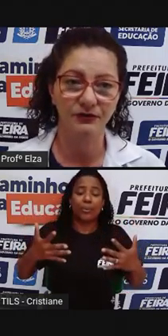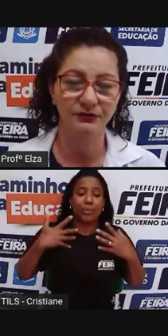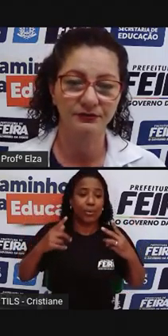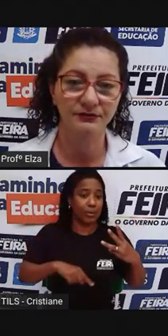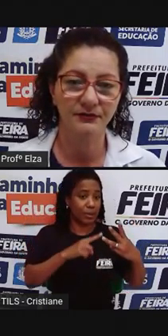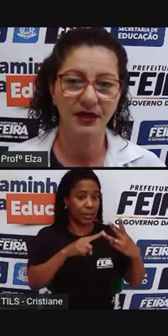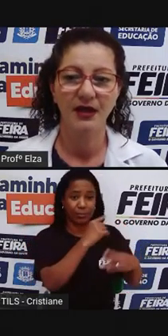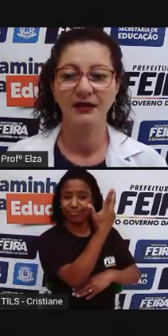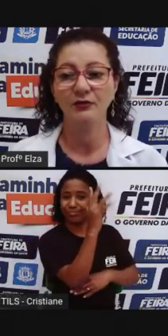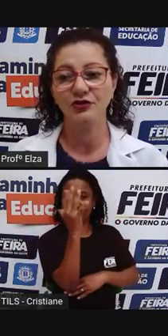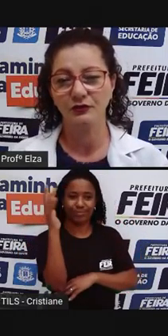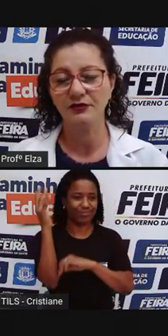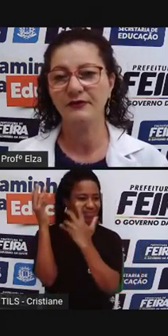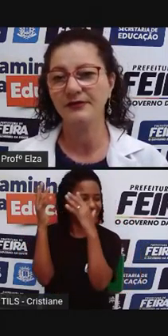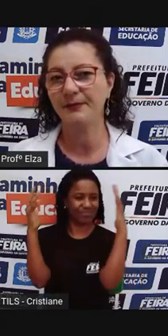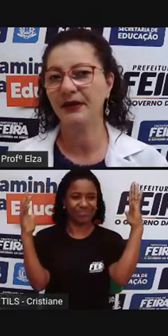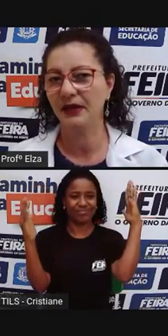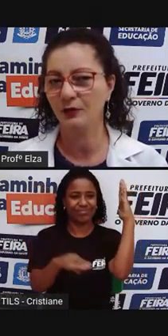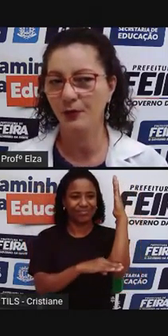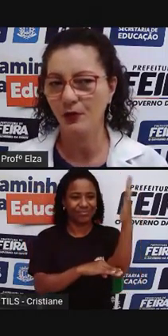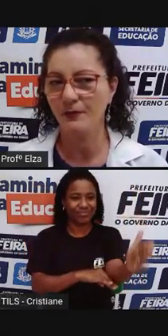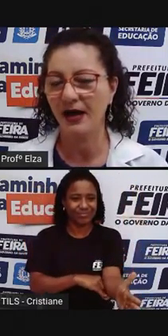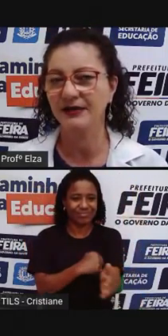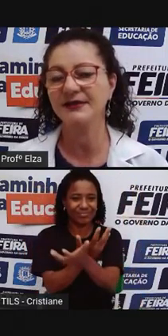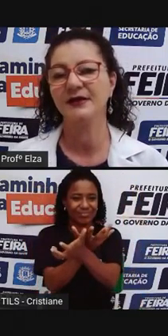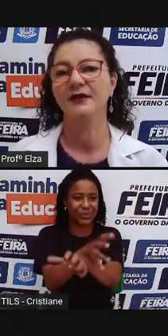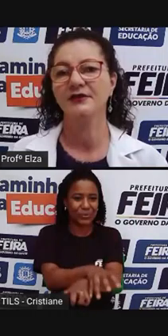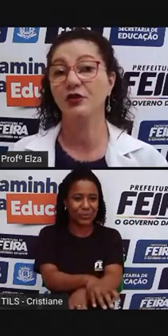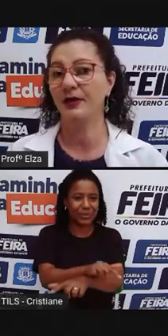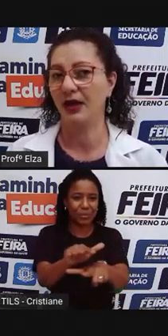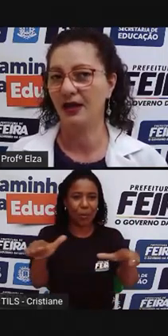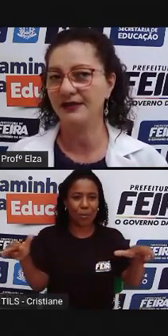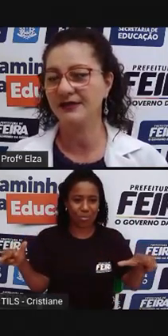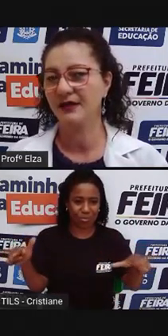desmatamento. Então, juntos vamos aprender um pouco mais